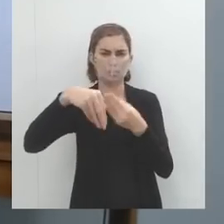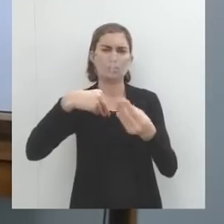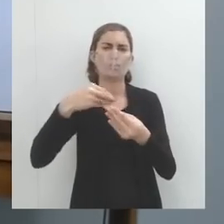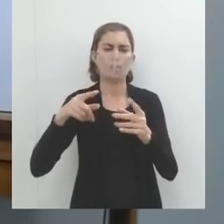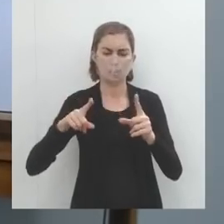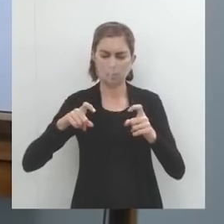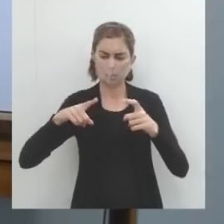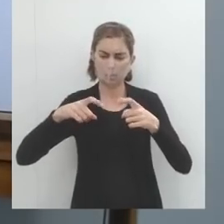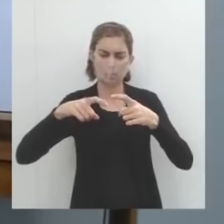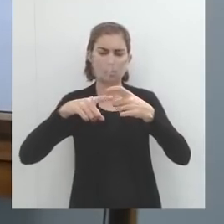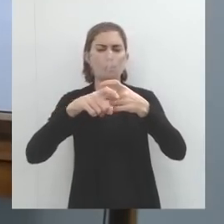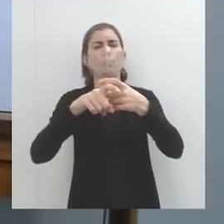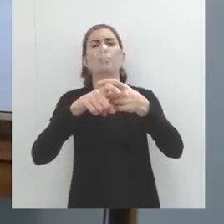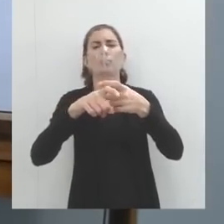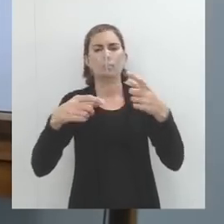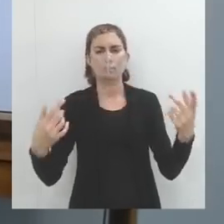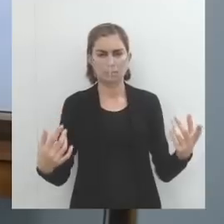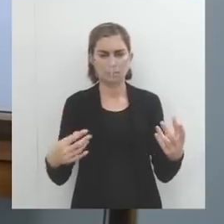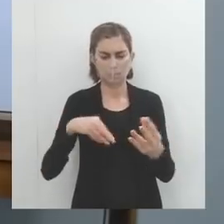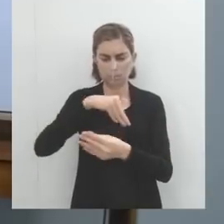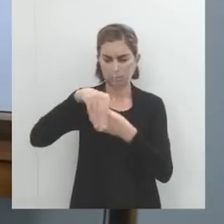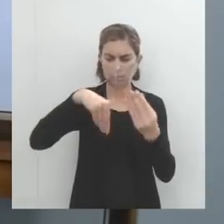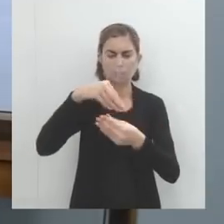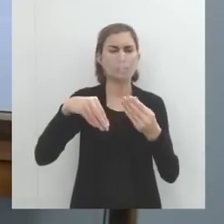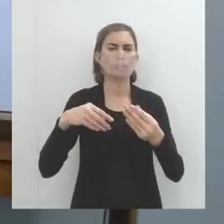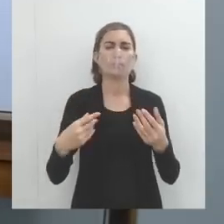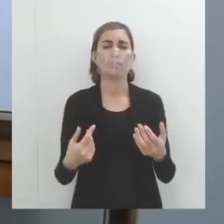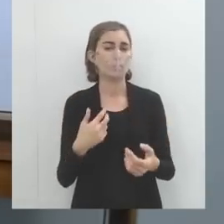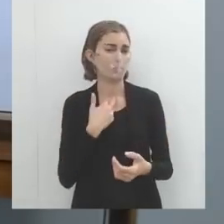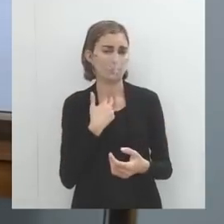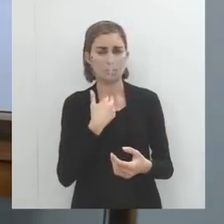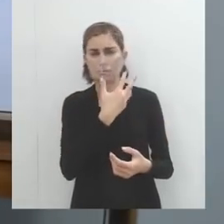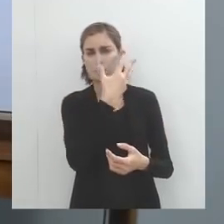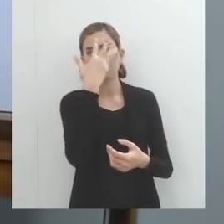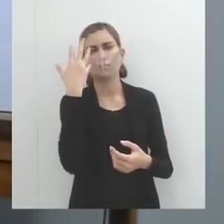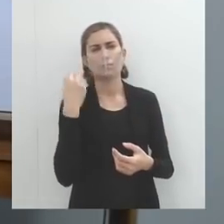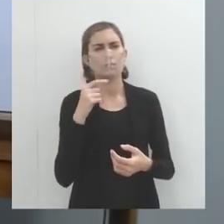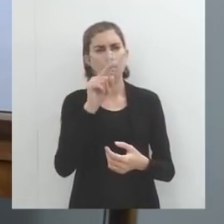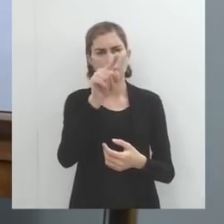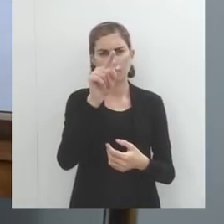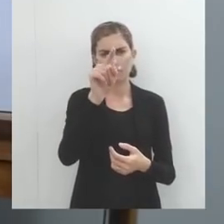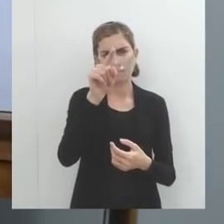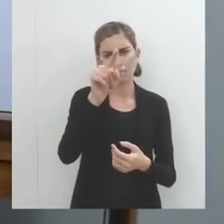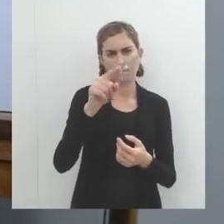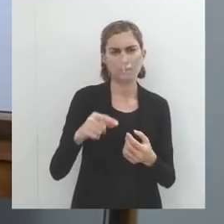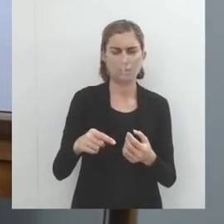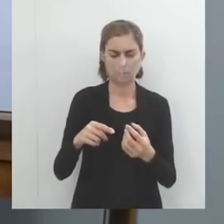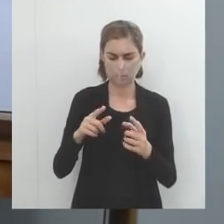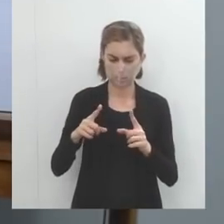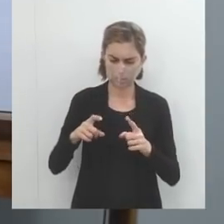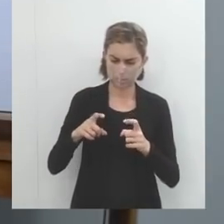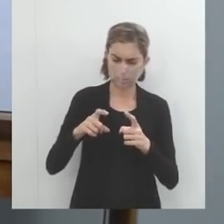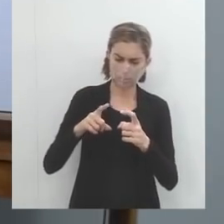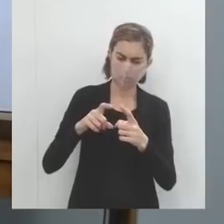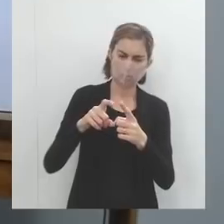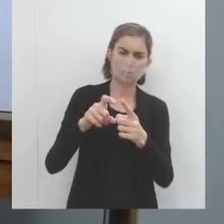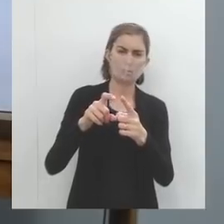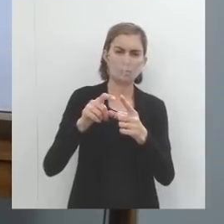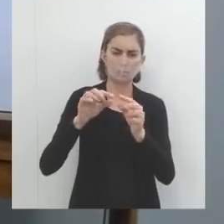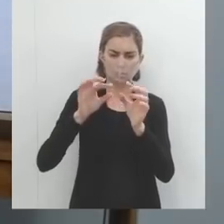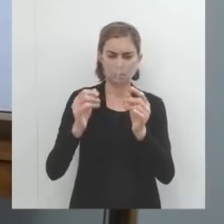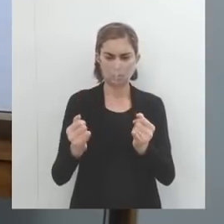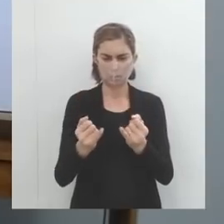dos espermatozoides. E é importantíssimo. Aí o que é que vocês não podem esquecer? Esse danado desses canais, esses